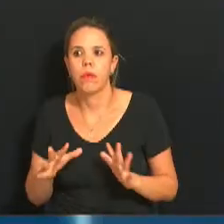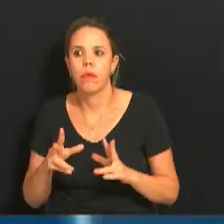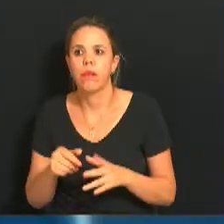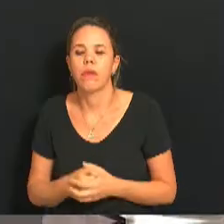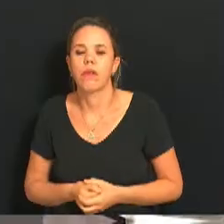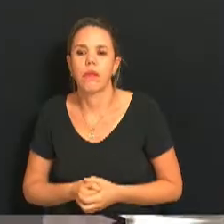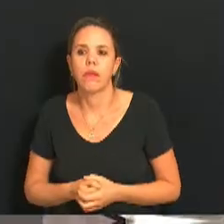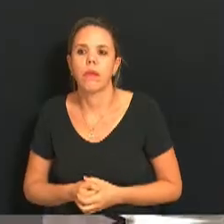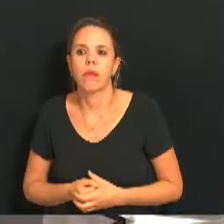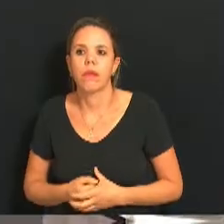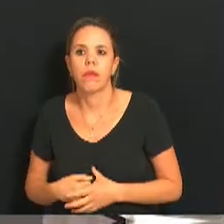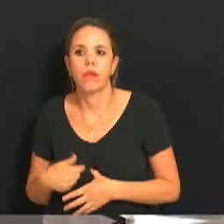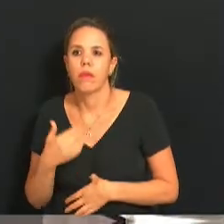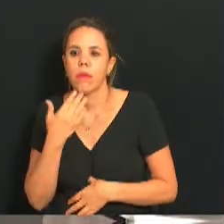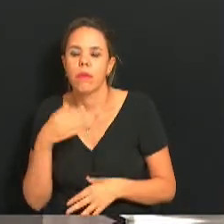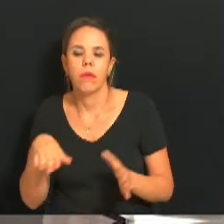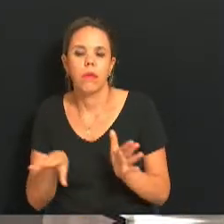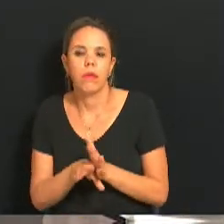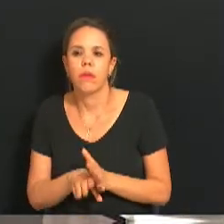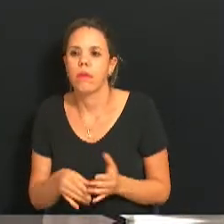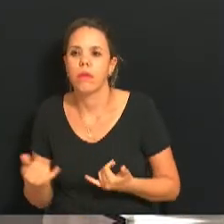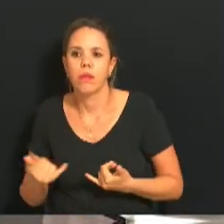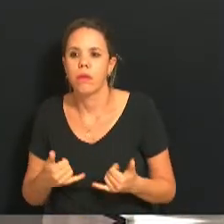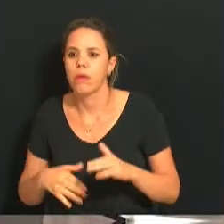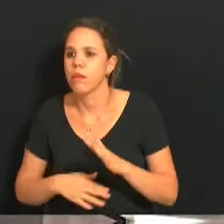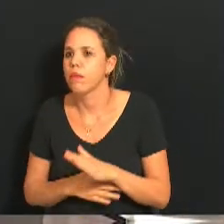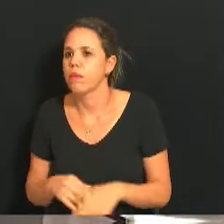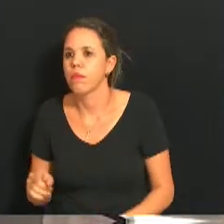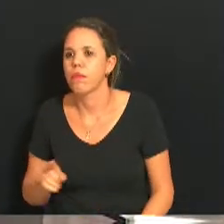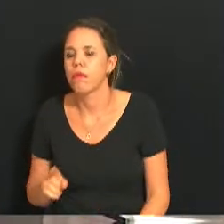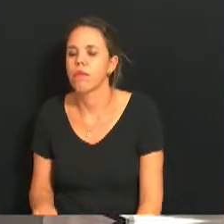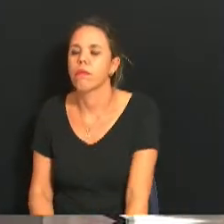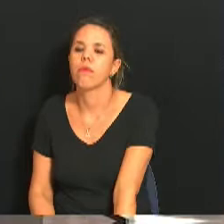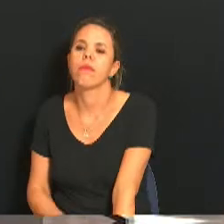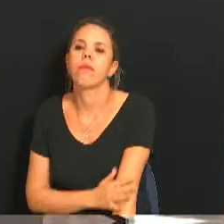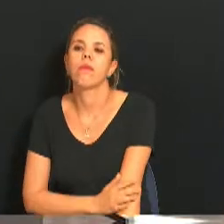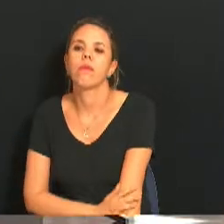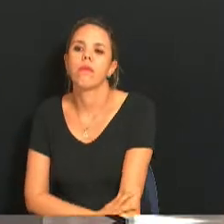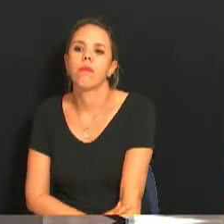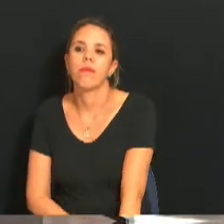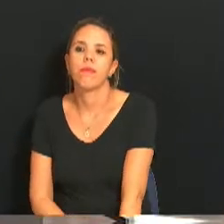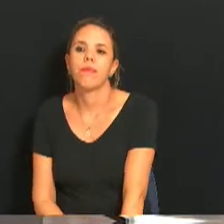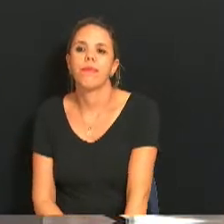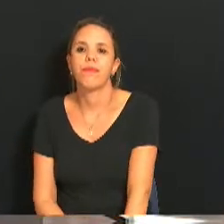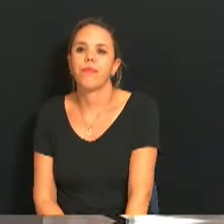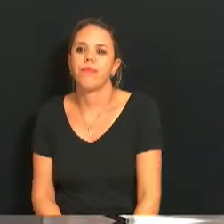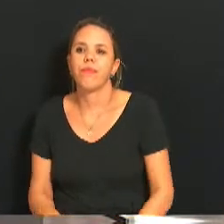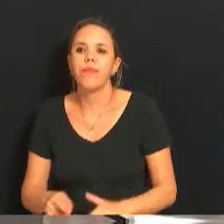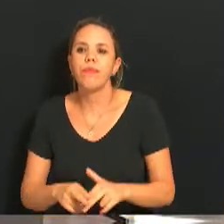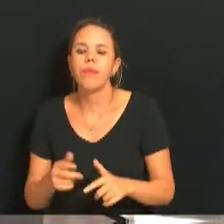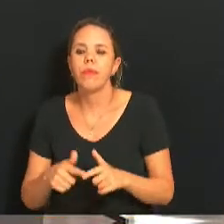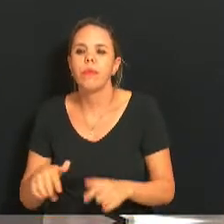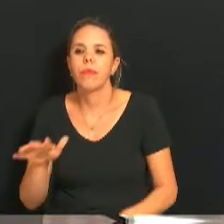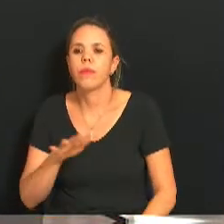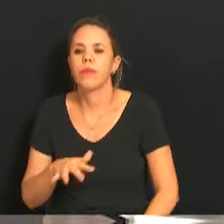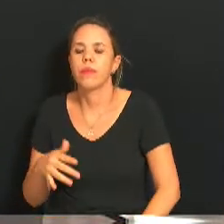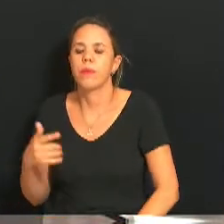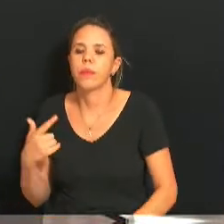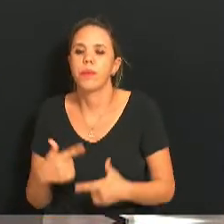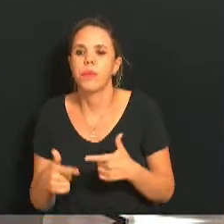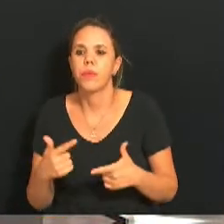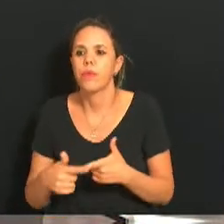Não foi dessa maneira que chegaram na Câmara Municipal aí ir uma Aquela aquele problema